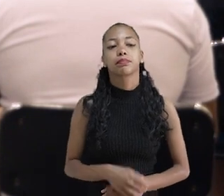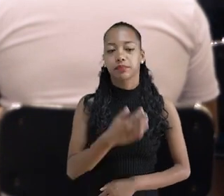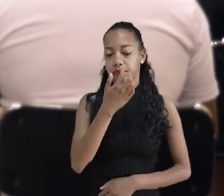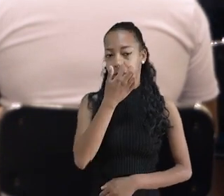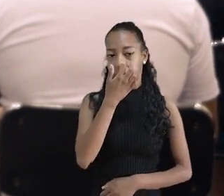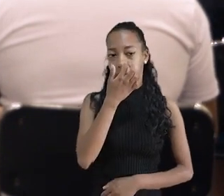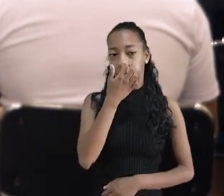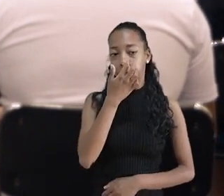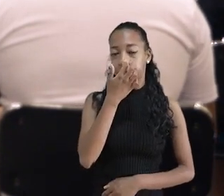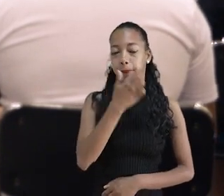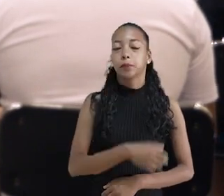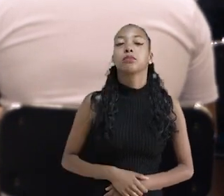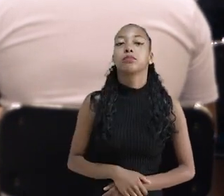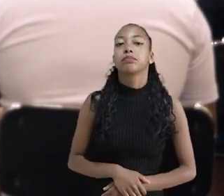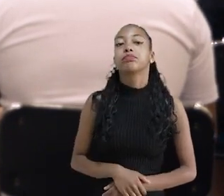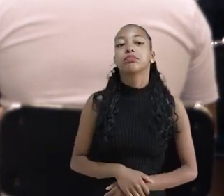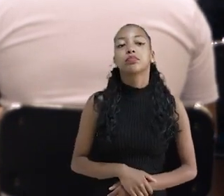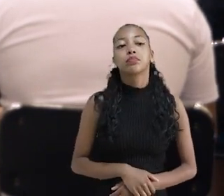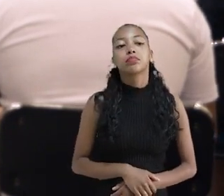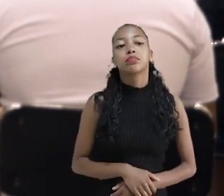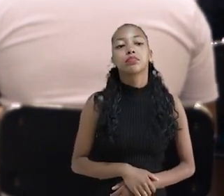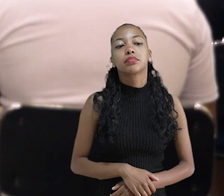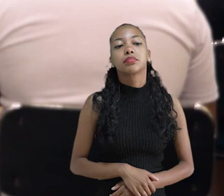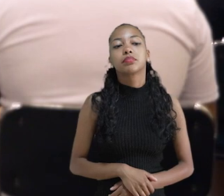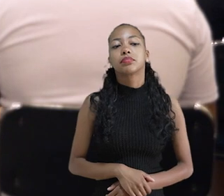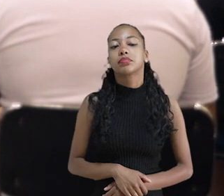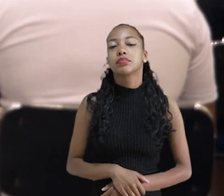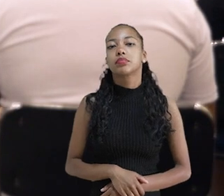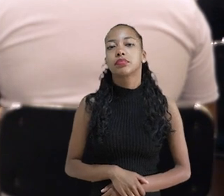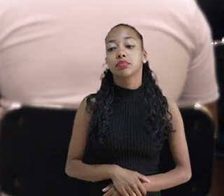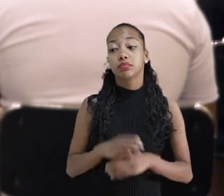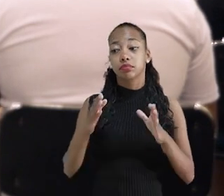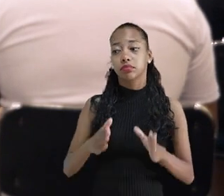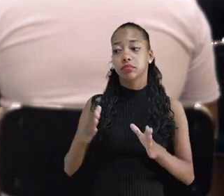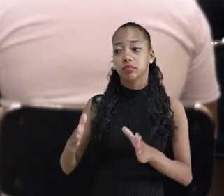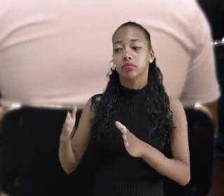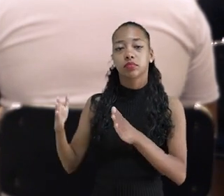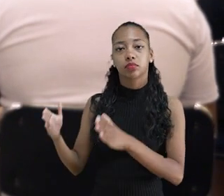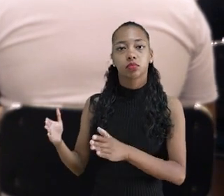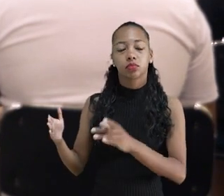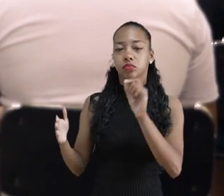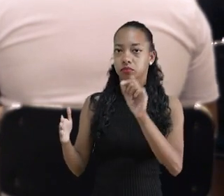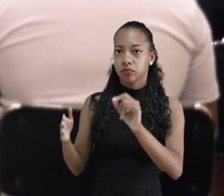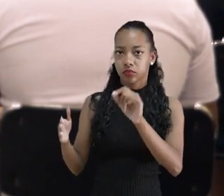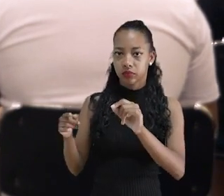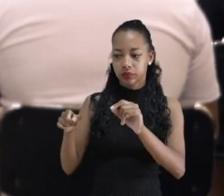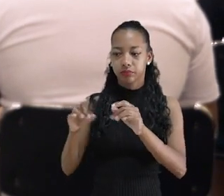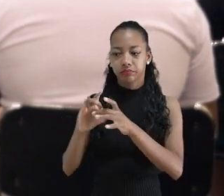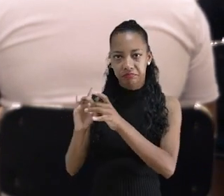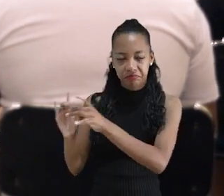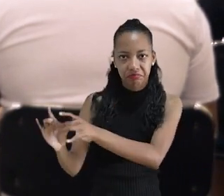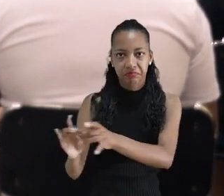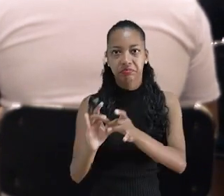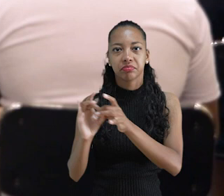organização que eh é muito heterogênea né tem os coletivos tem pessoas